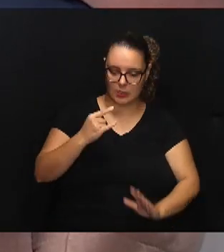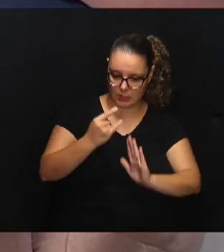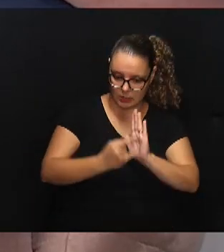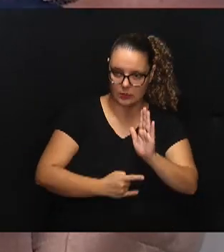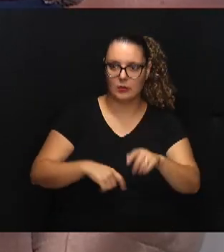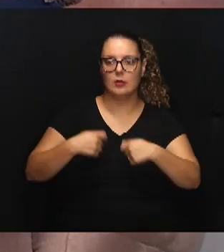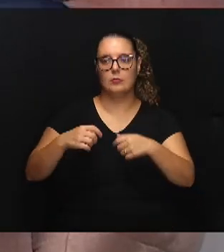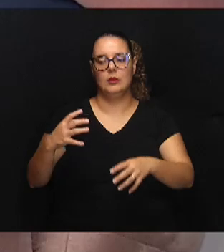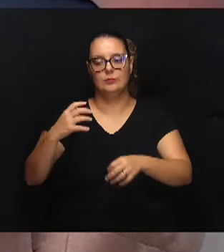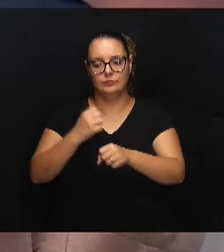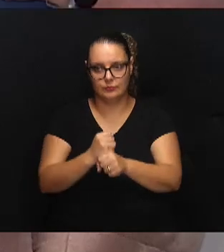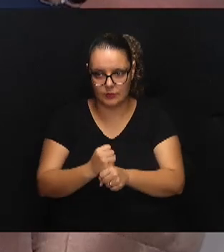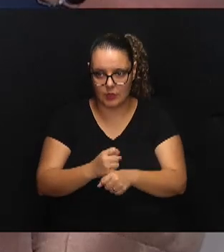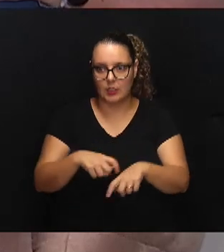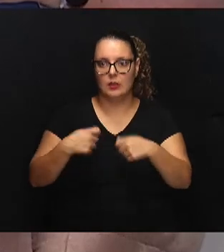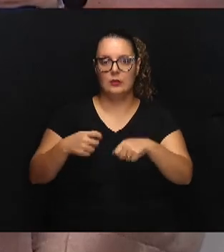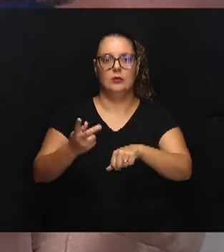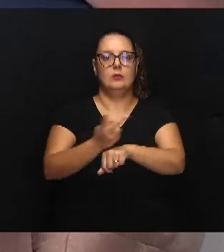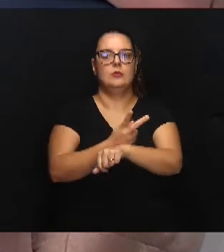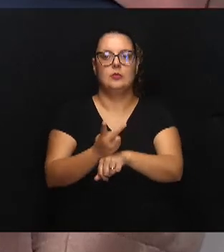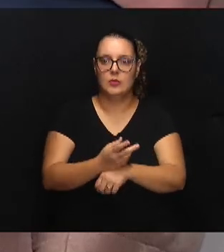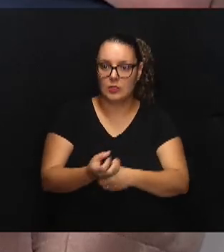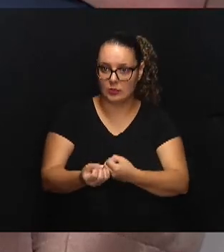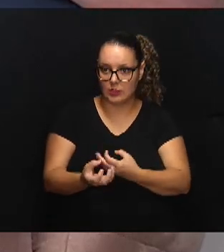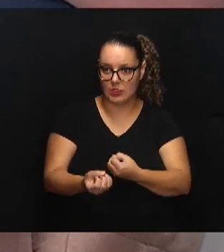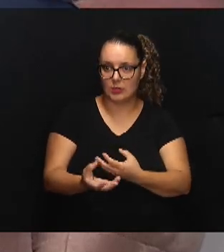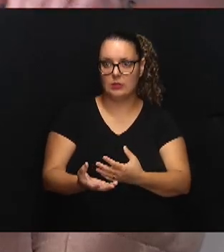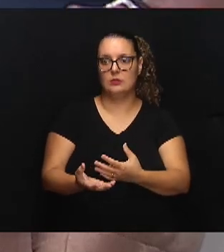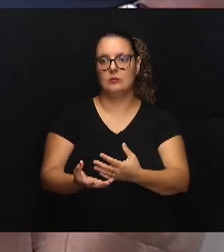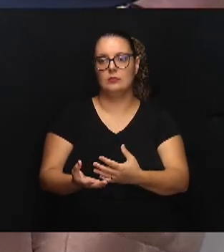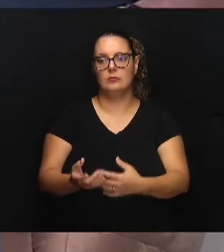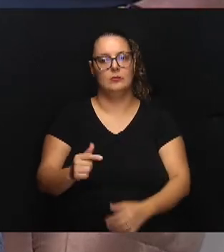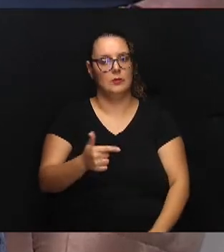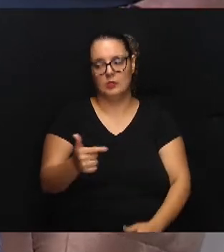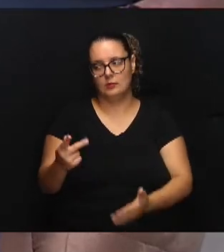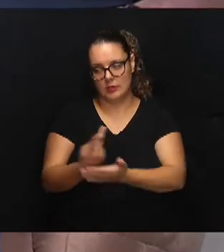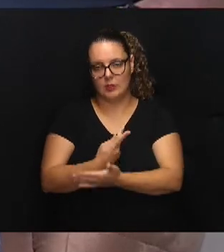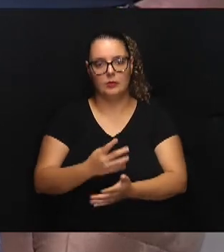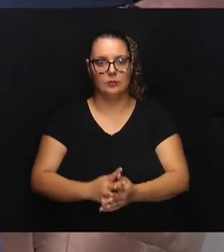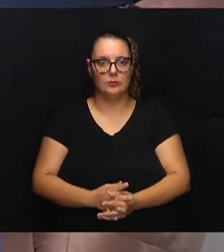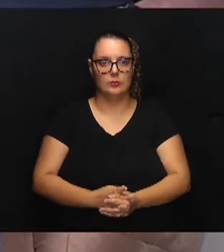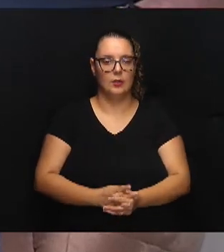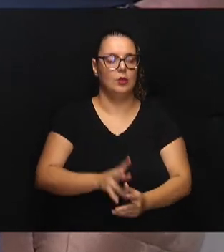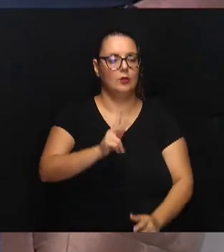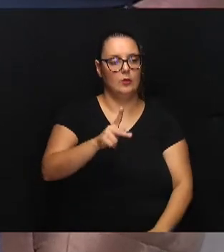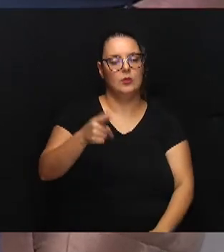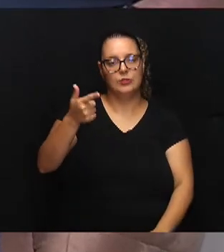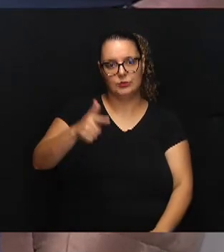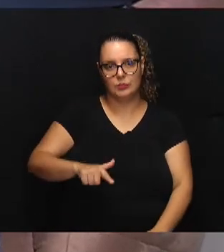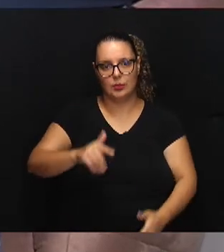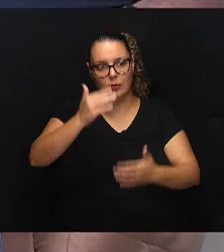precisa juntar, precisa buscar essas informações para não cometer o erro. Professor, mais uma vez,